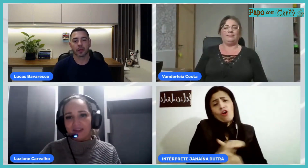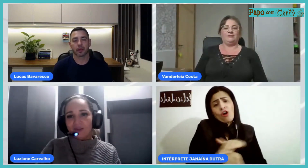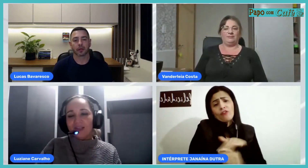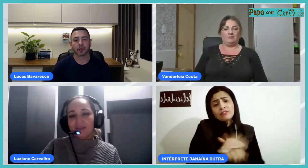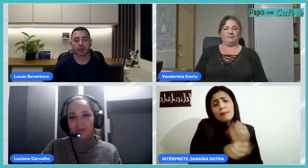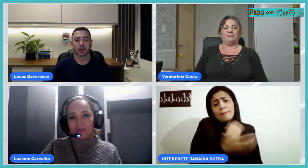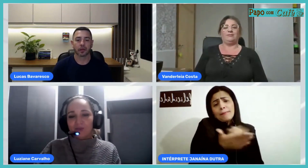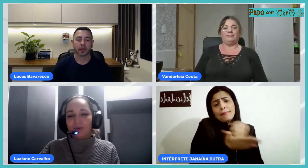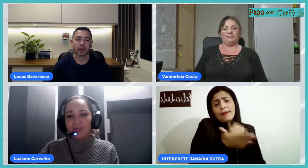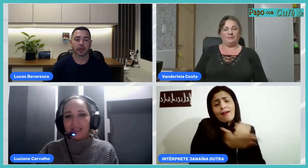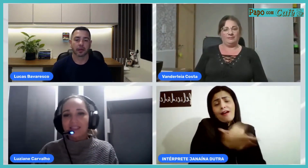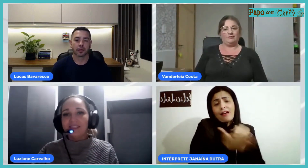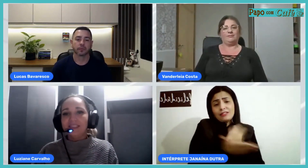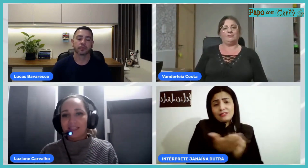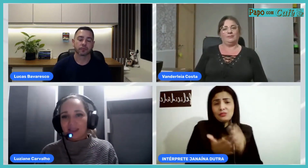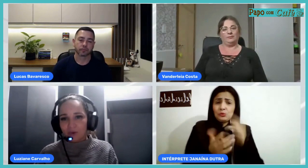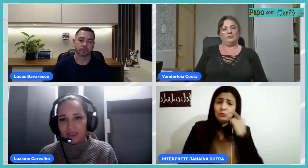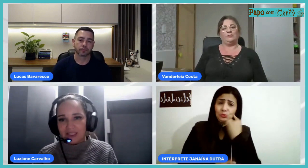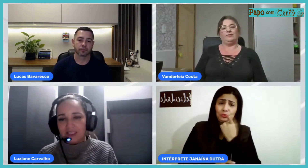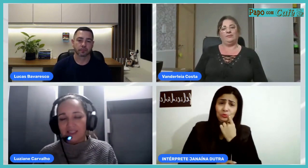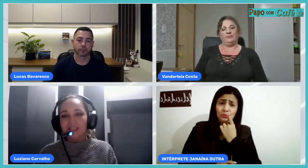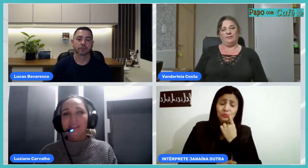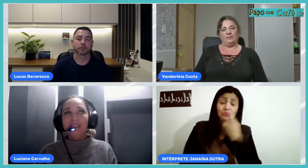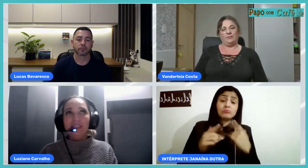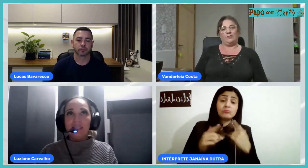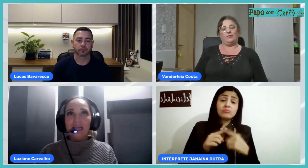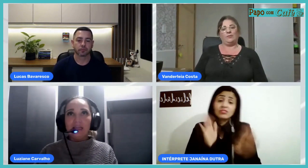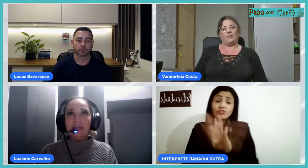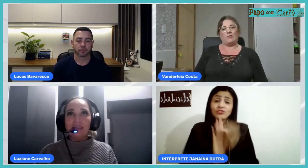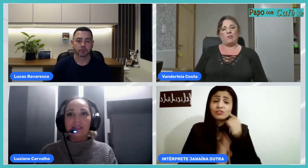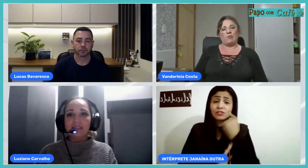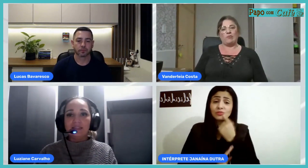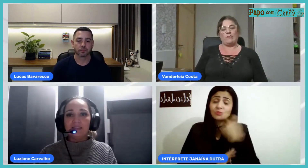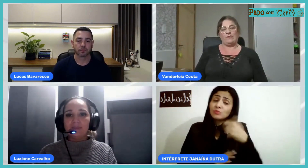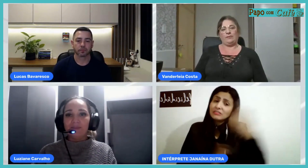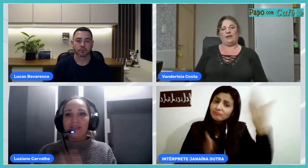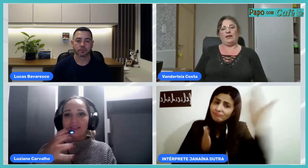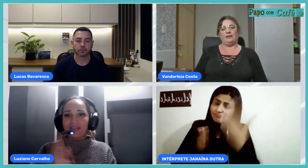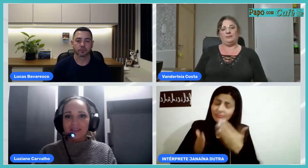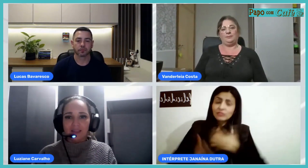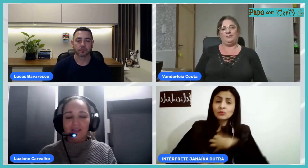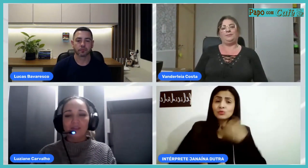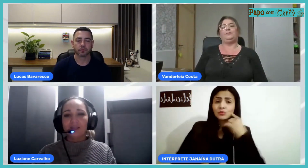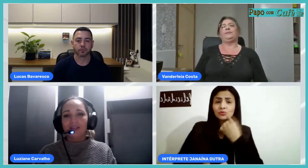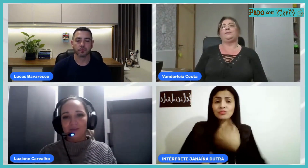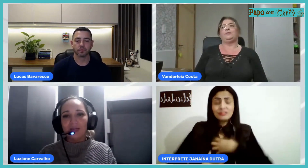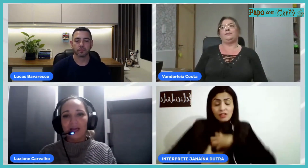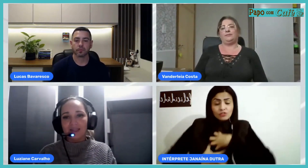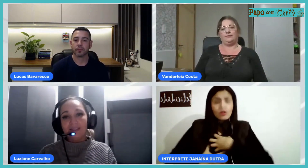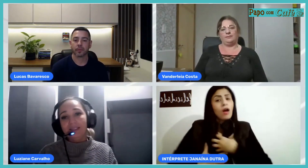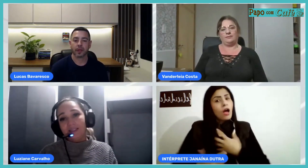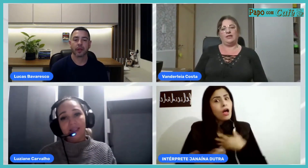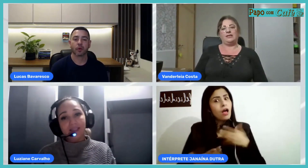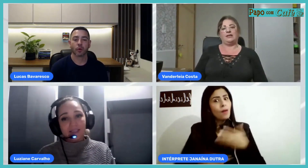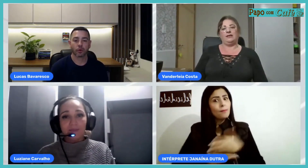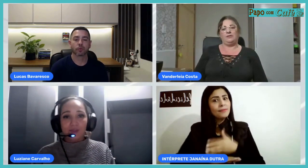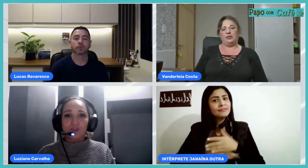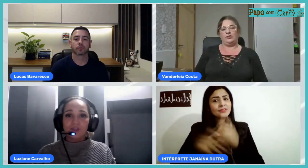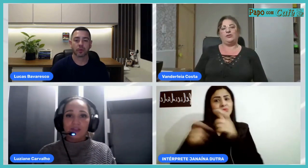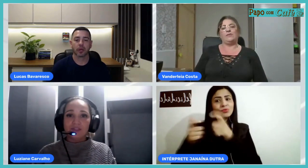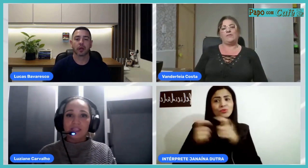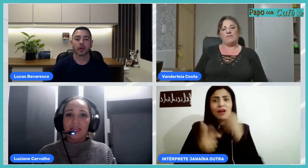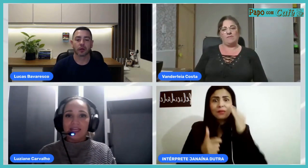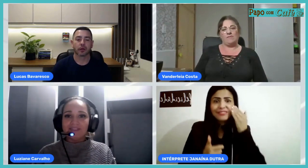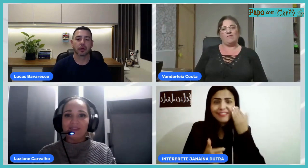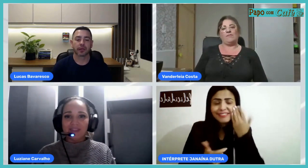com aquela pessoa, que ela se sinta acolhida, que ela se sinta pertencente àquele lugar. Que é exatamente